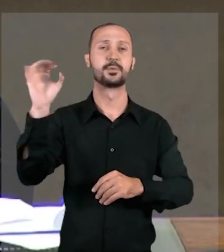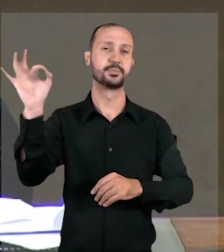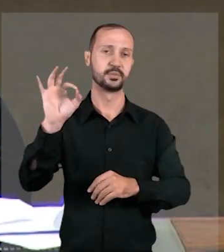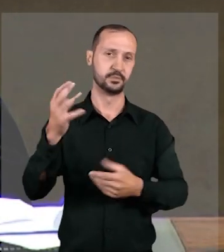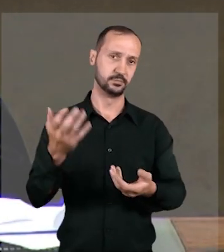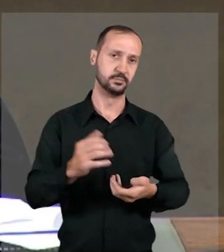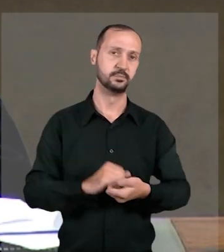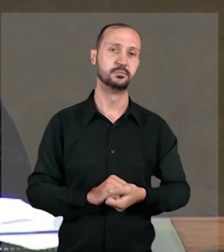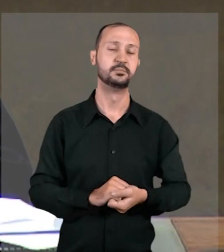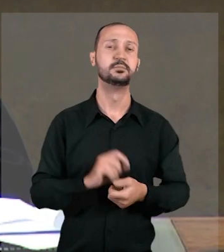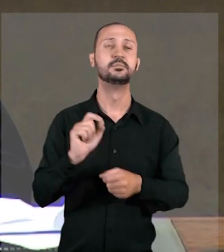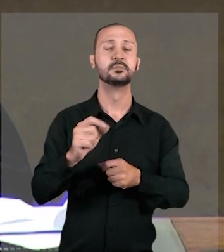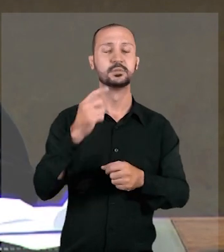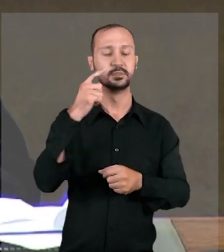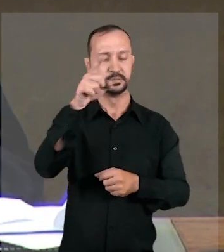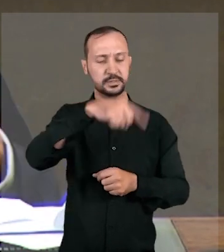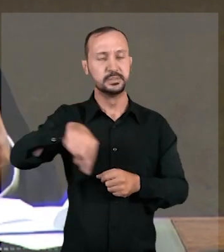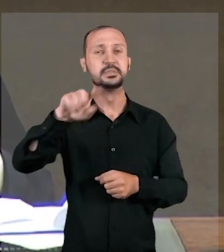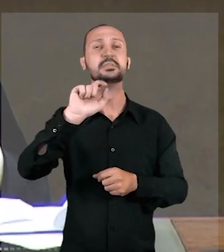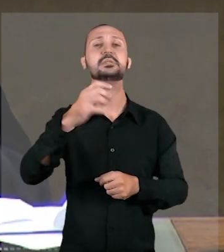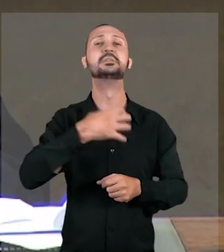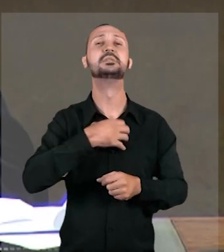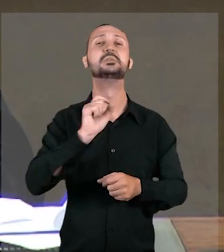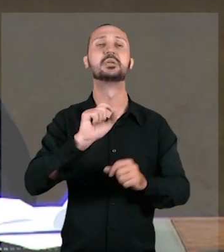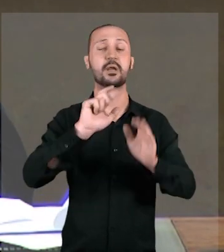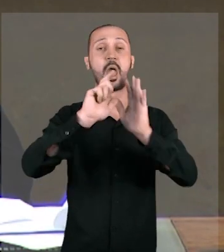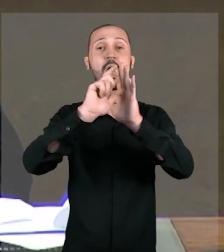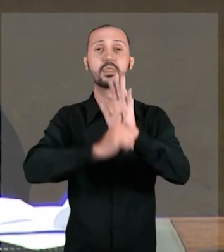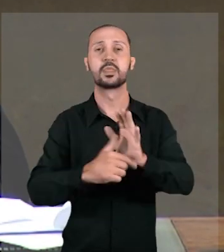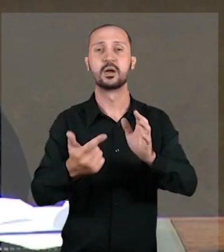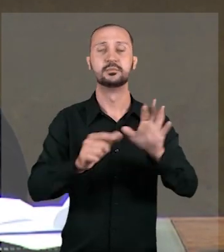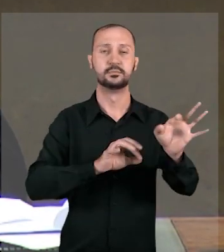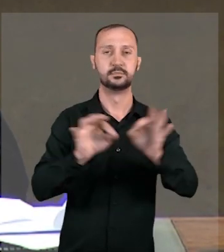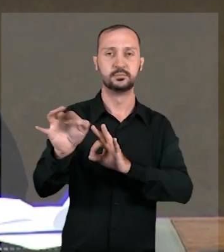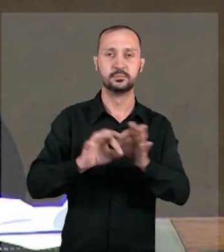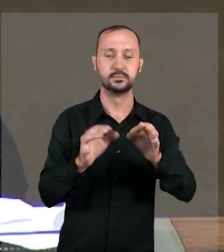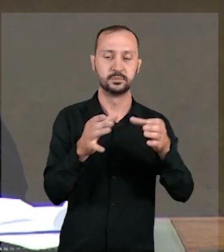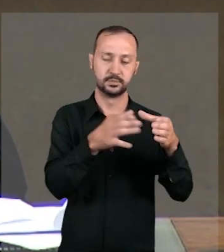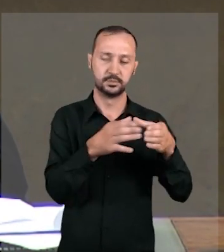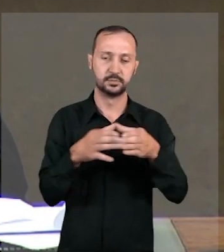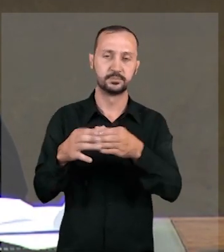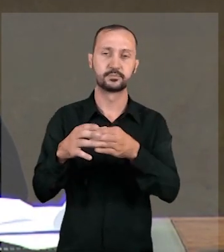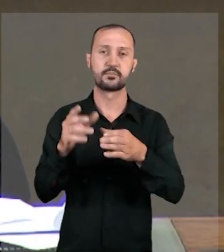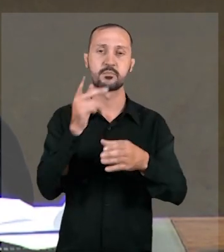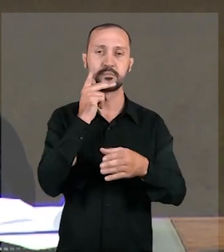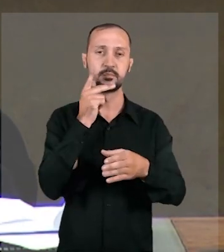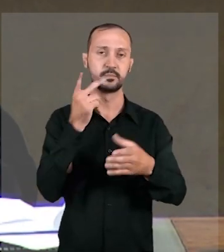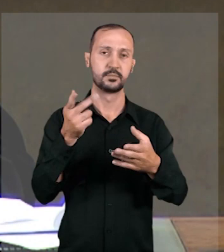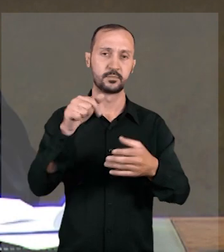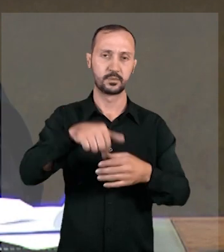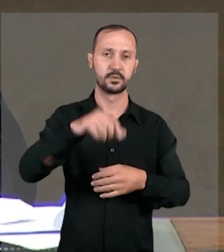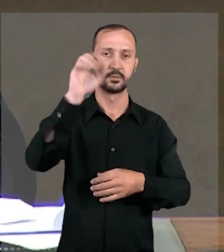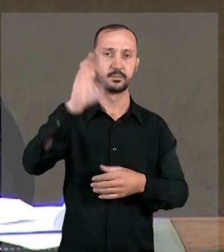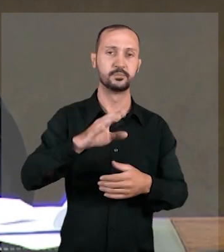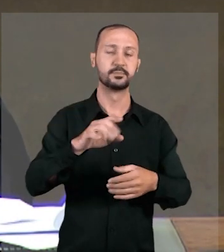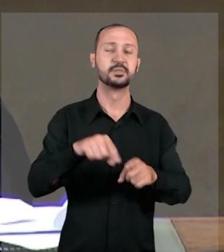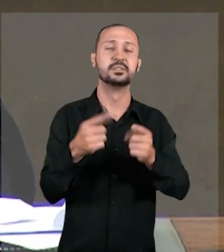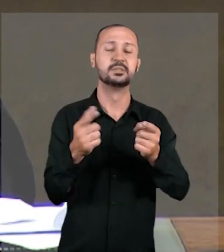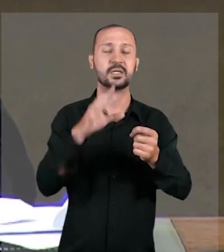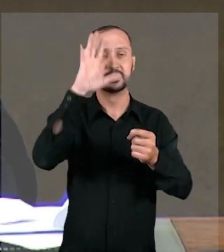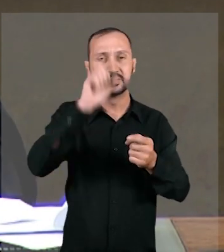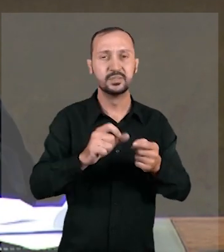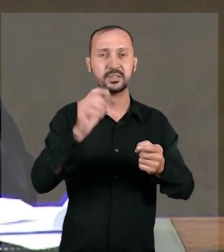que atrasa um pouco a necessidade de reorganização, a meu ver, do quadro partidário brasileiro. E a decisão da